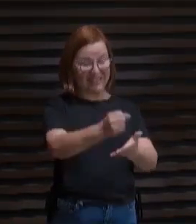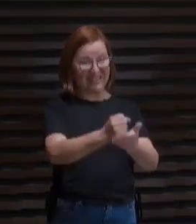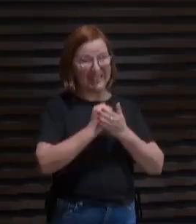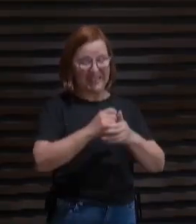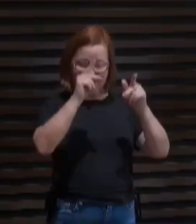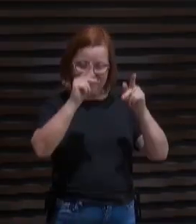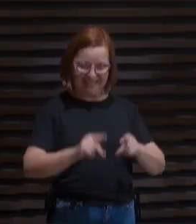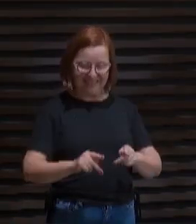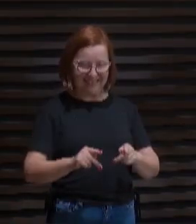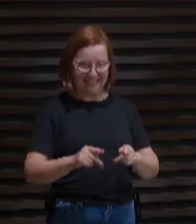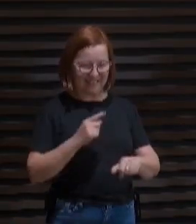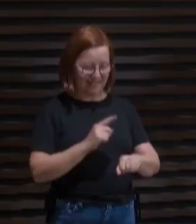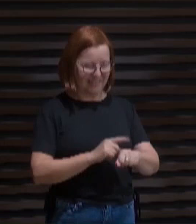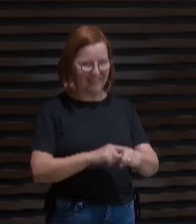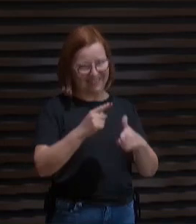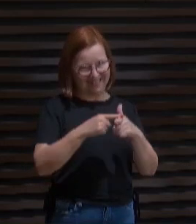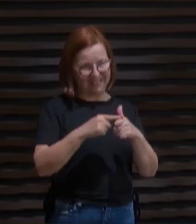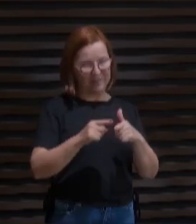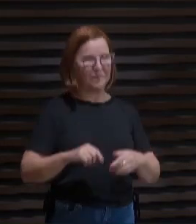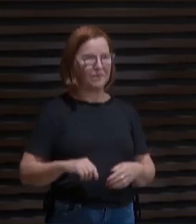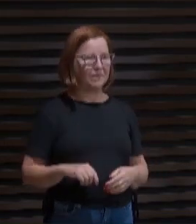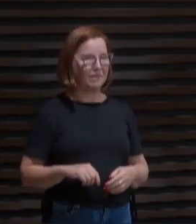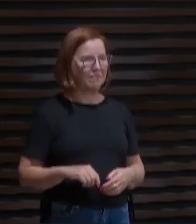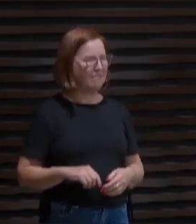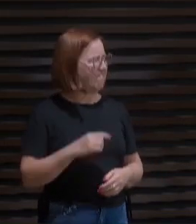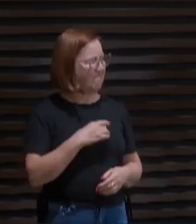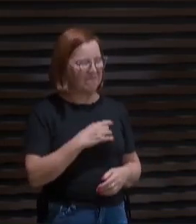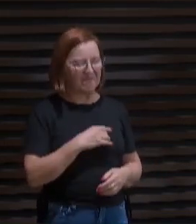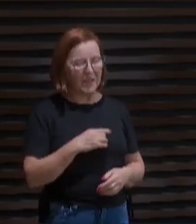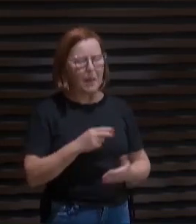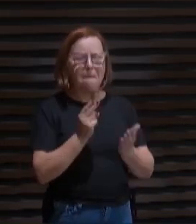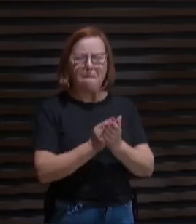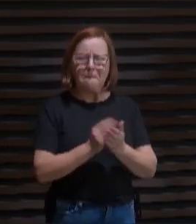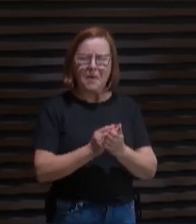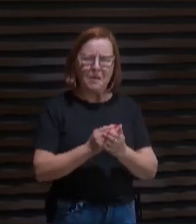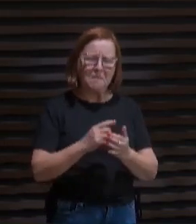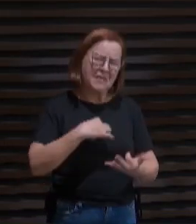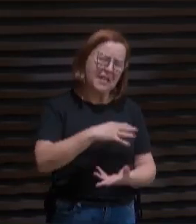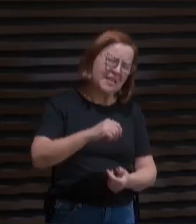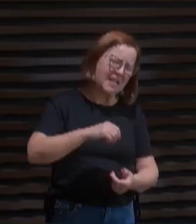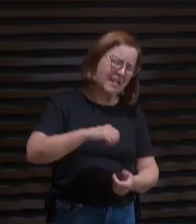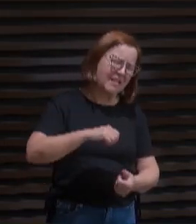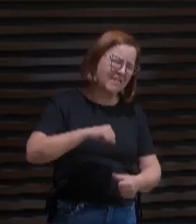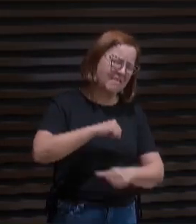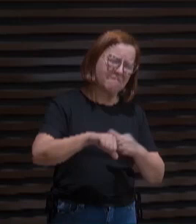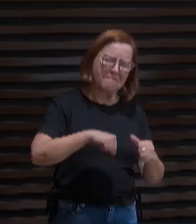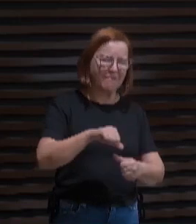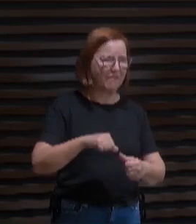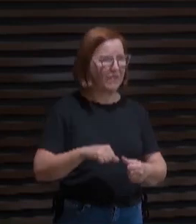Socorro bem presente na tribulação. Portanto, não temeremos, ainda que a terra se mude, ainda que se acampe